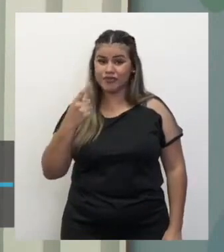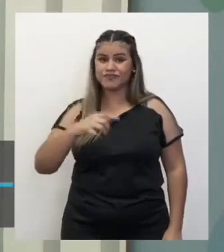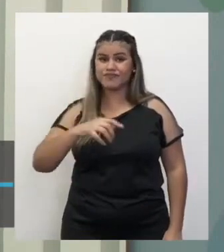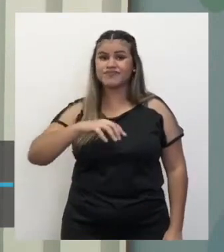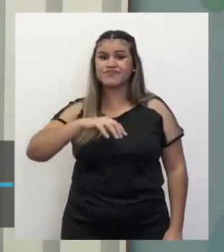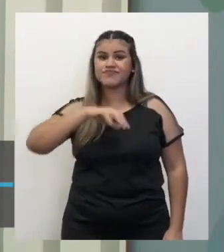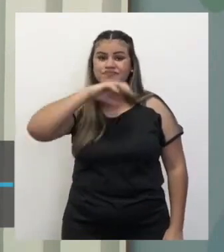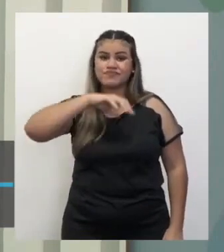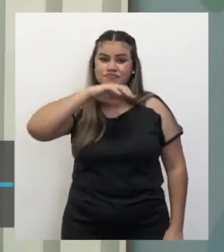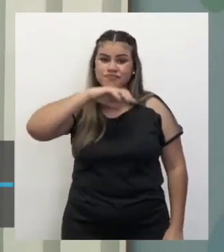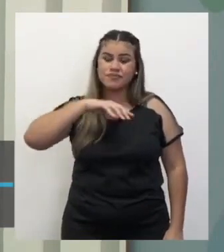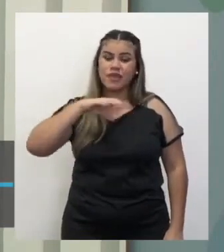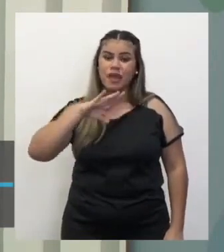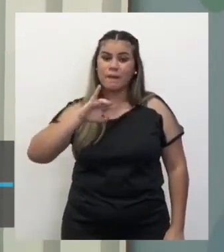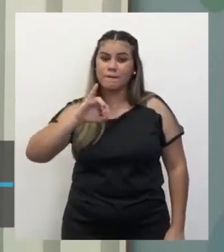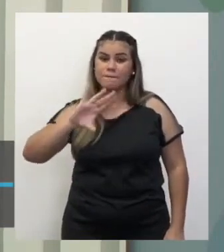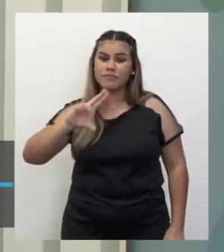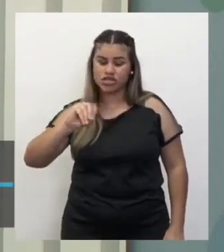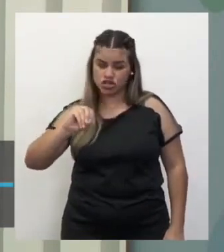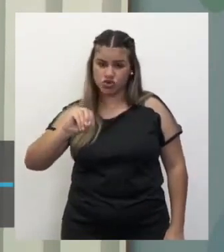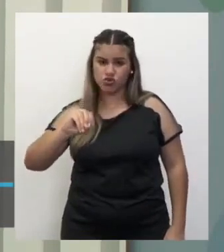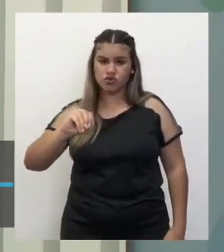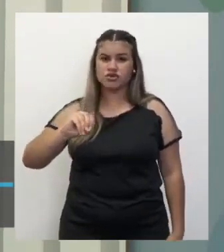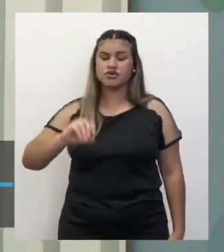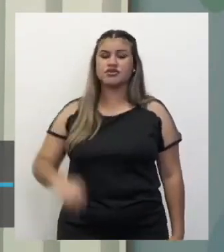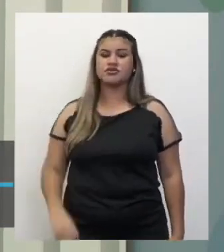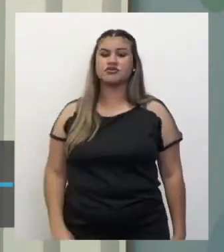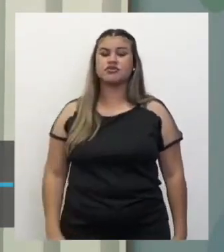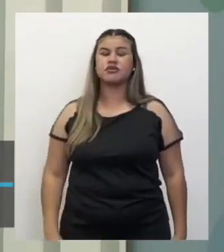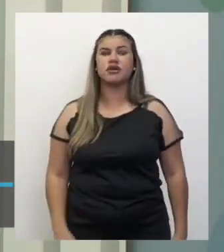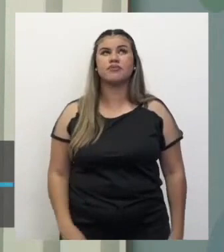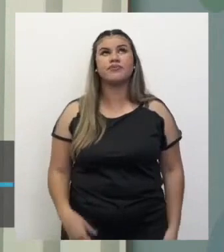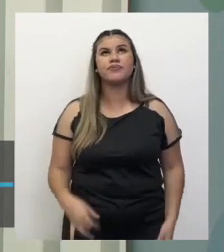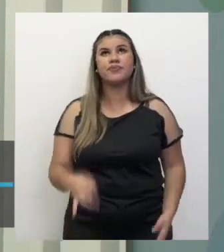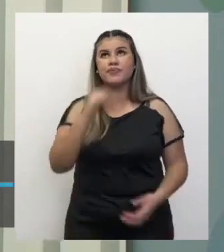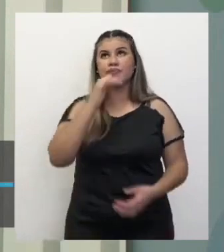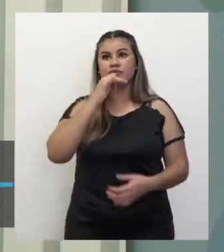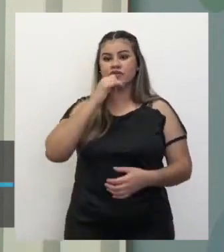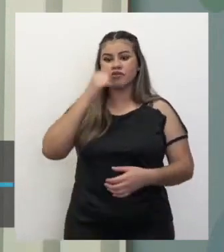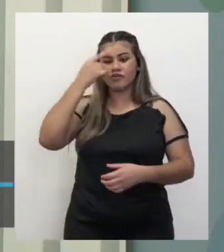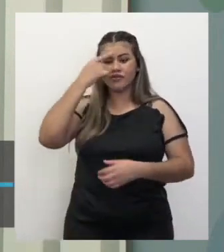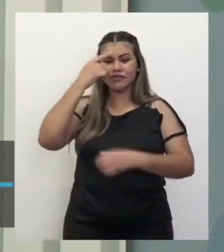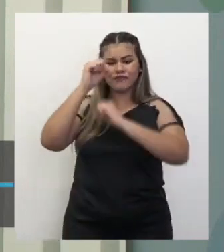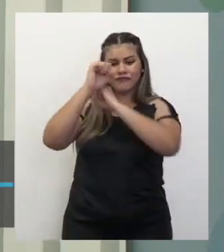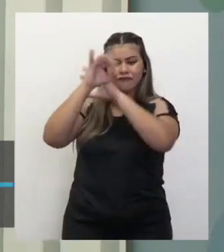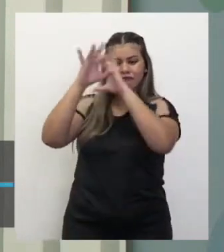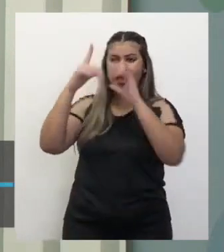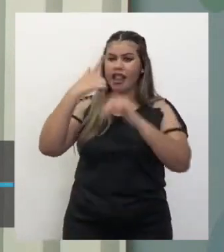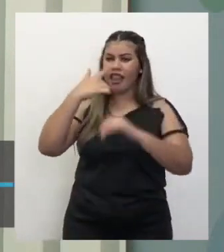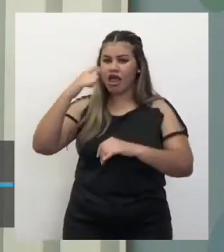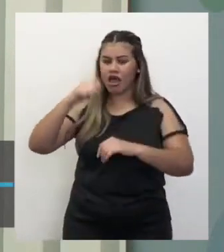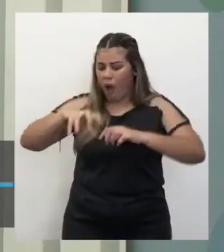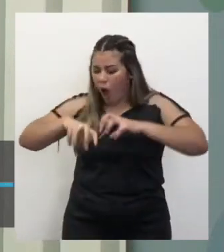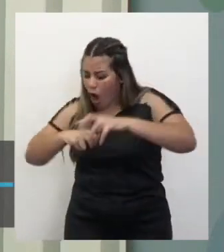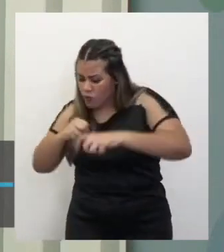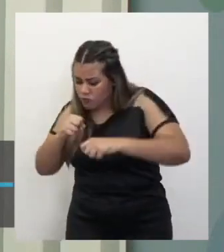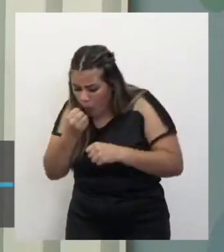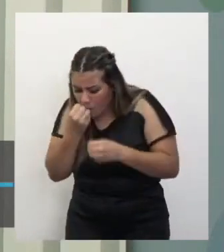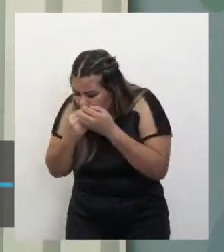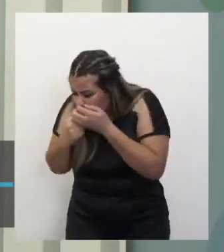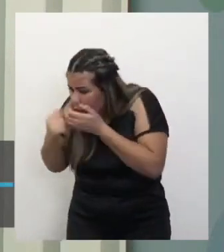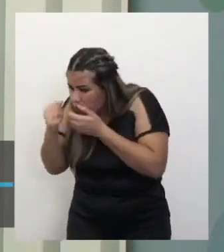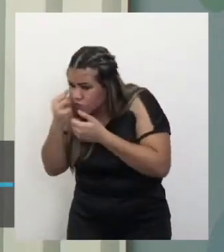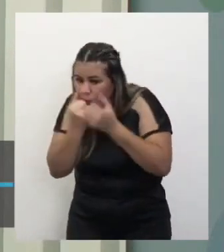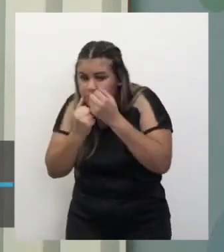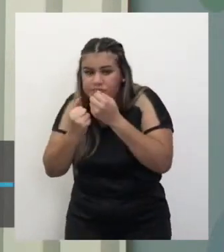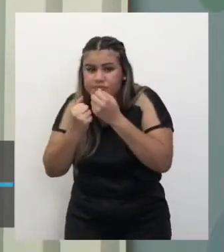bicho, né? Porque quando você imagina um ser comendo do lixo, você imagina, nossa, é um ser que,